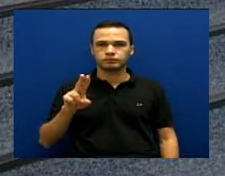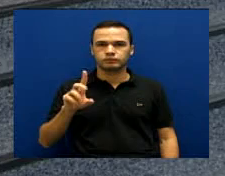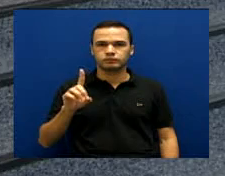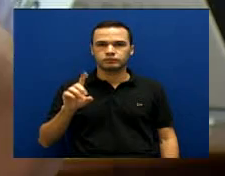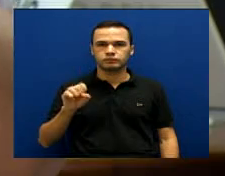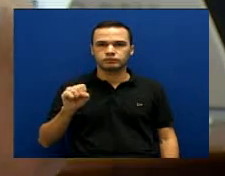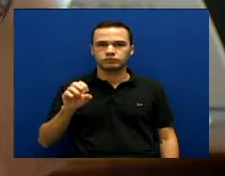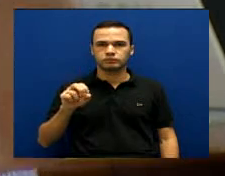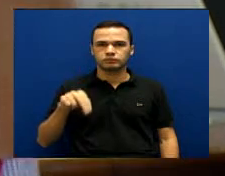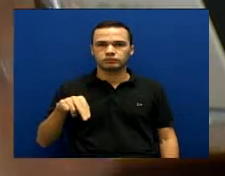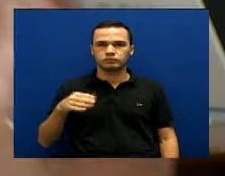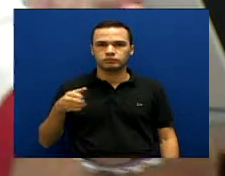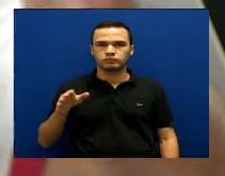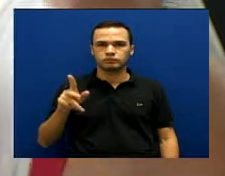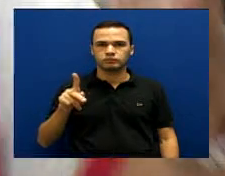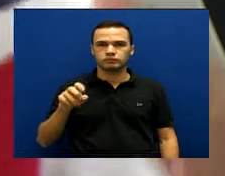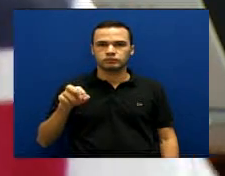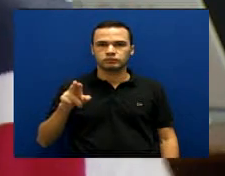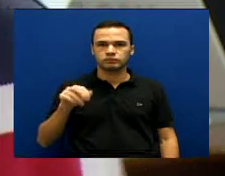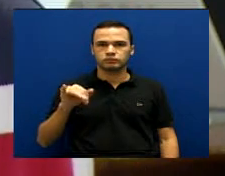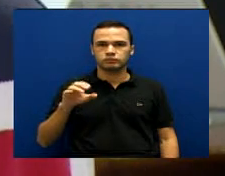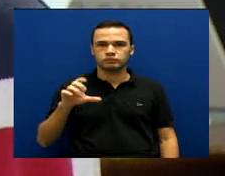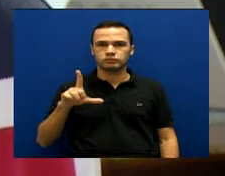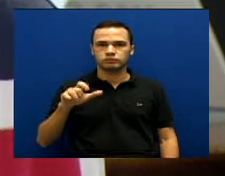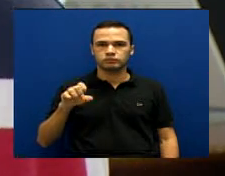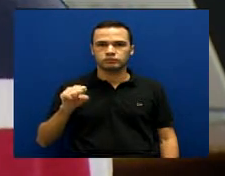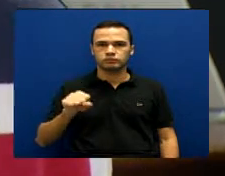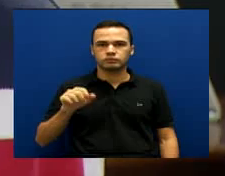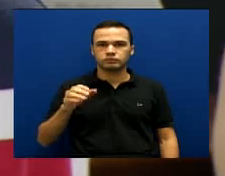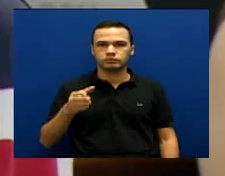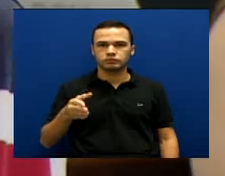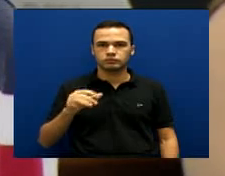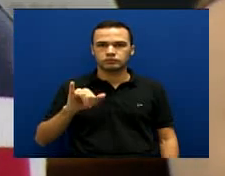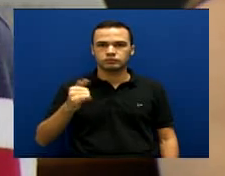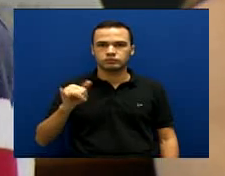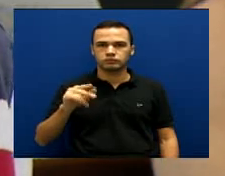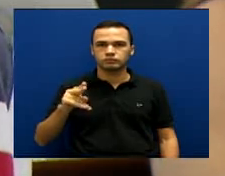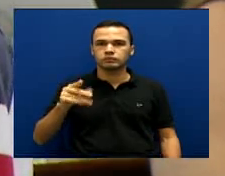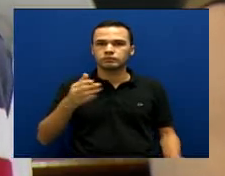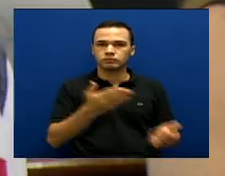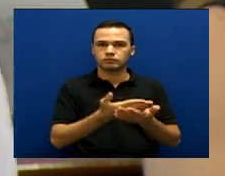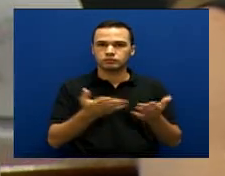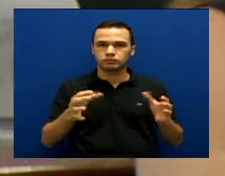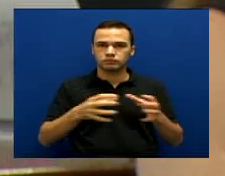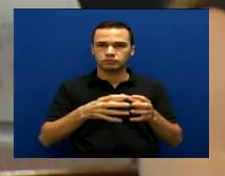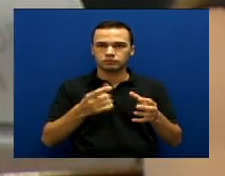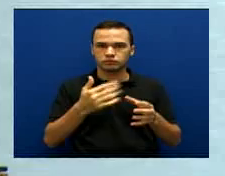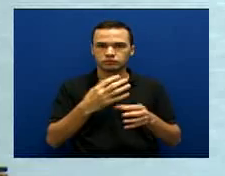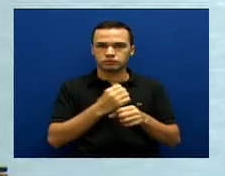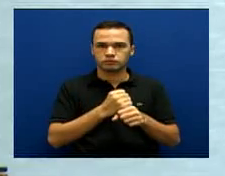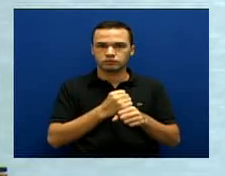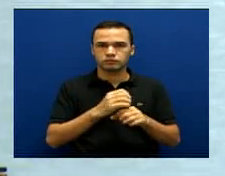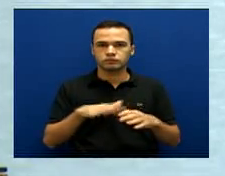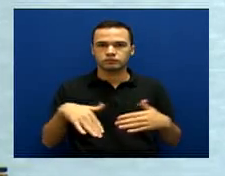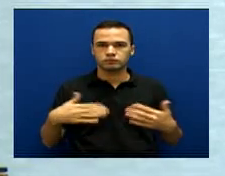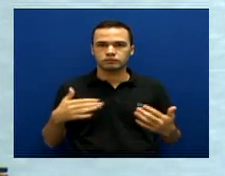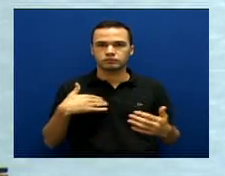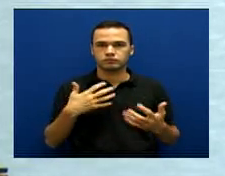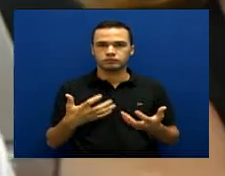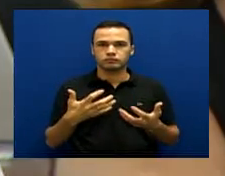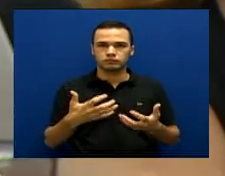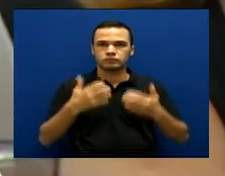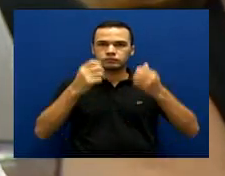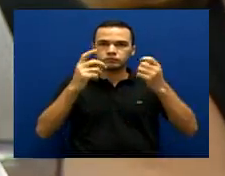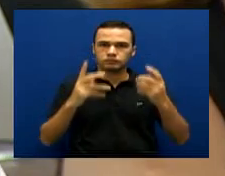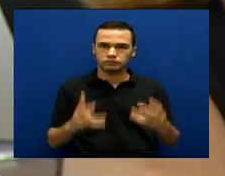péricles e jp são vocês vocês fazem parte da comissão são de finanças é isso então eu queria fazer uma